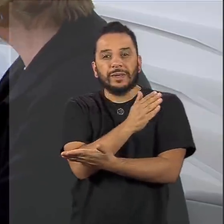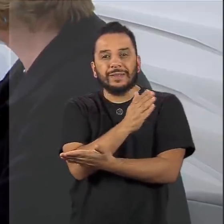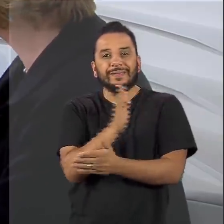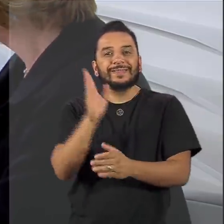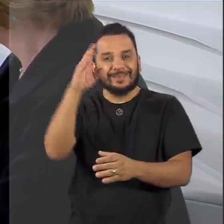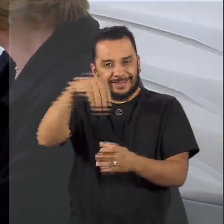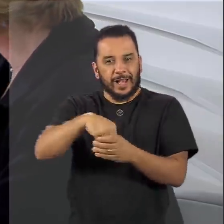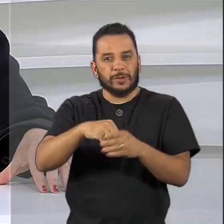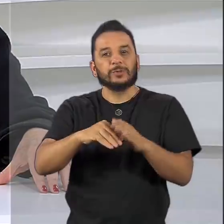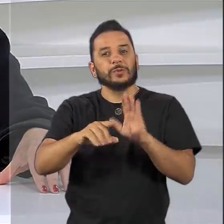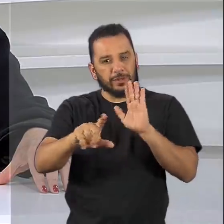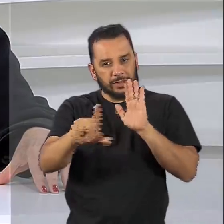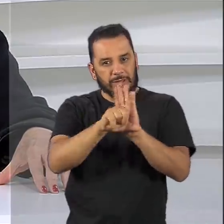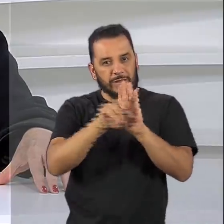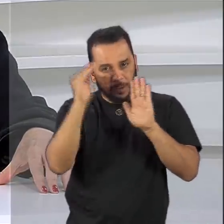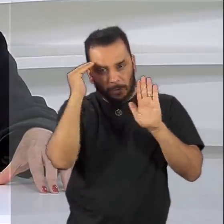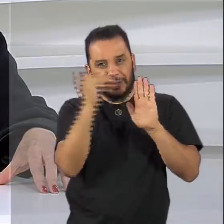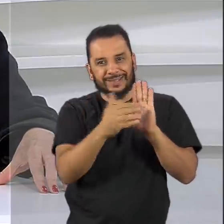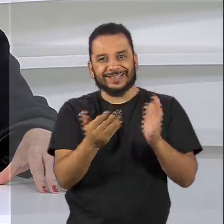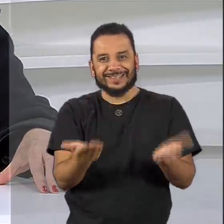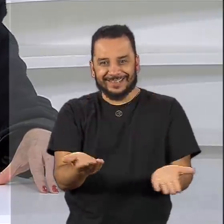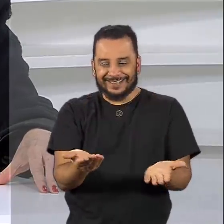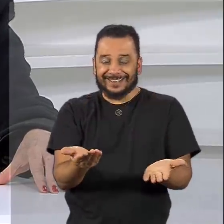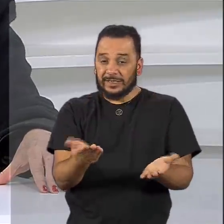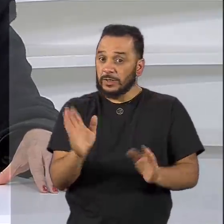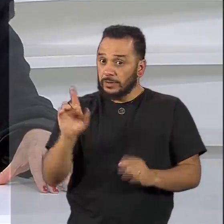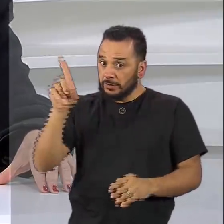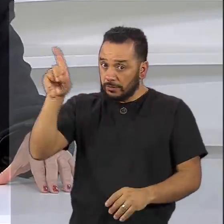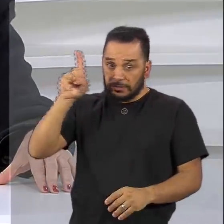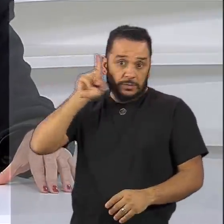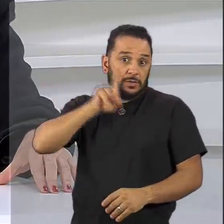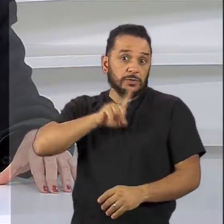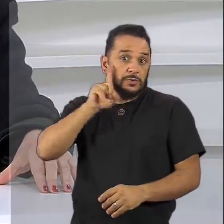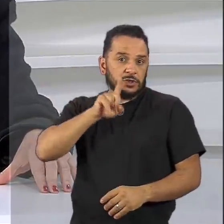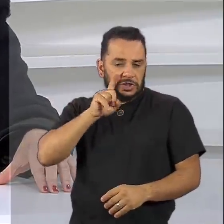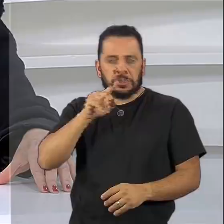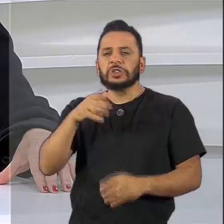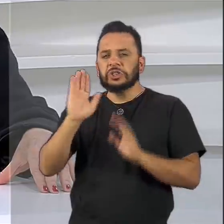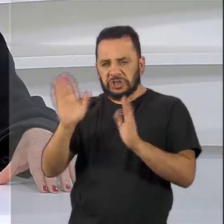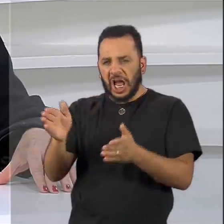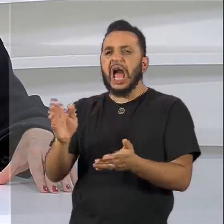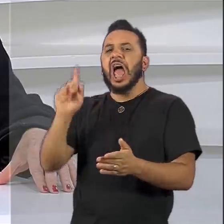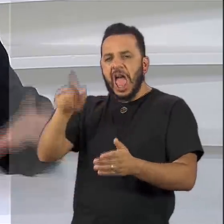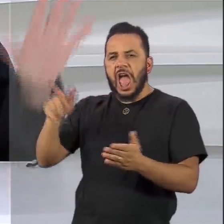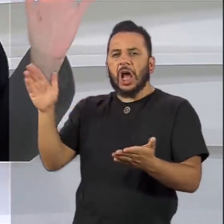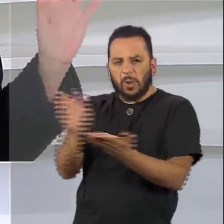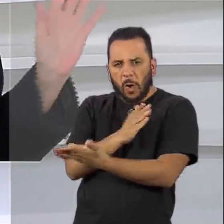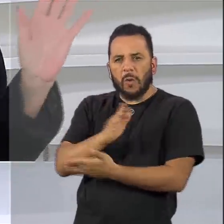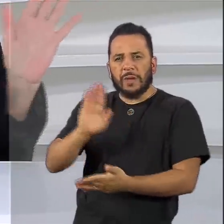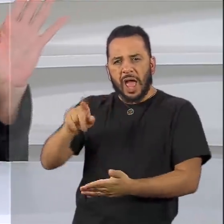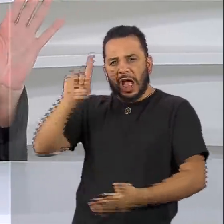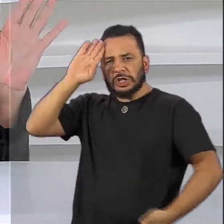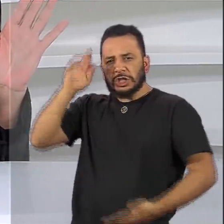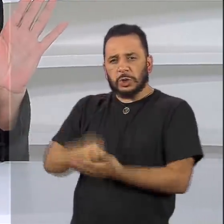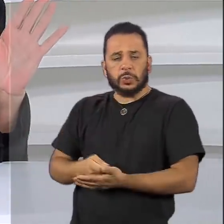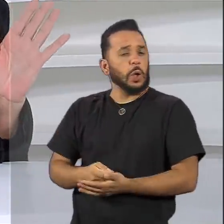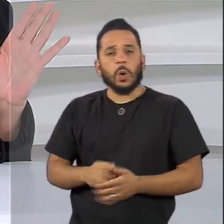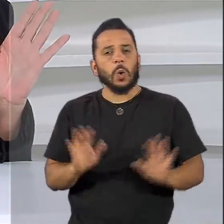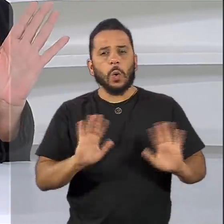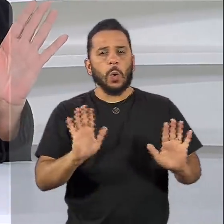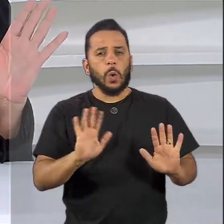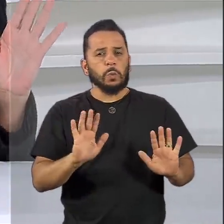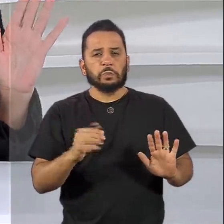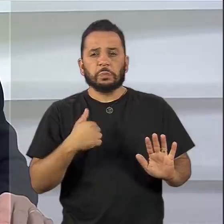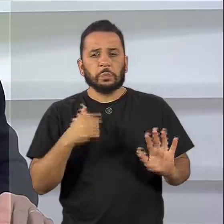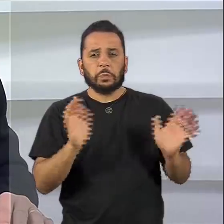Estados Unidos batiam muito na tecla de que era um golpe, de que era uma ditadura e ele dizia, mas como? Teve eleição?